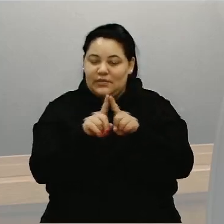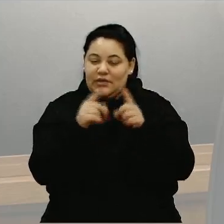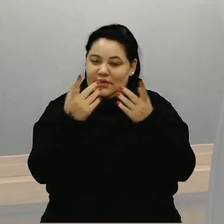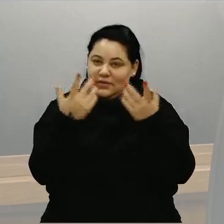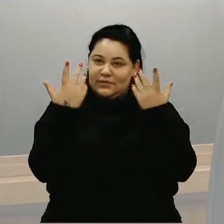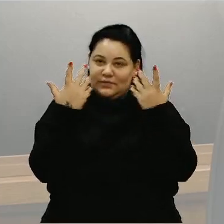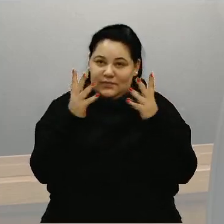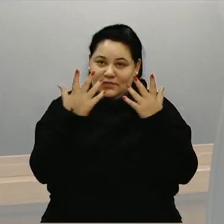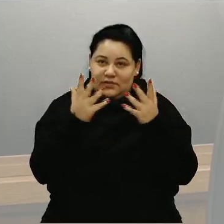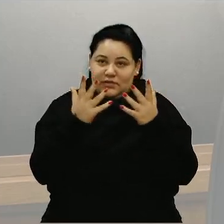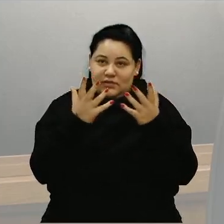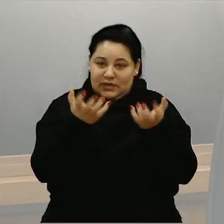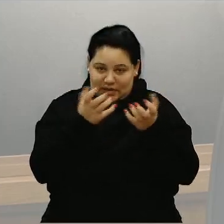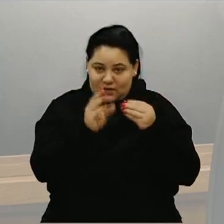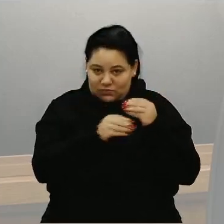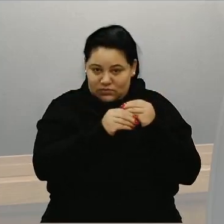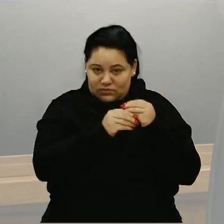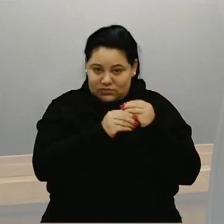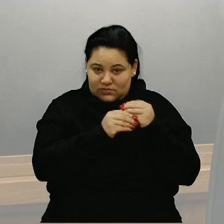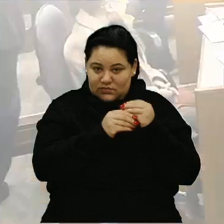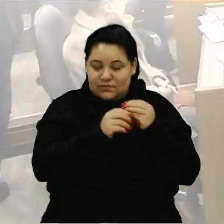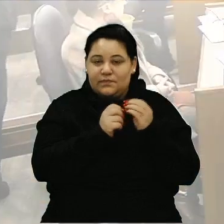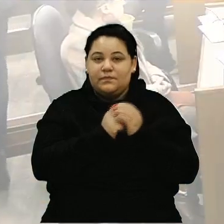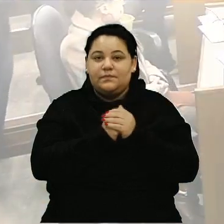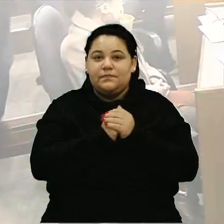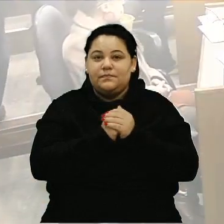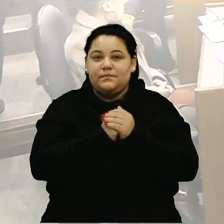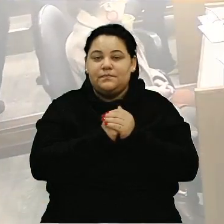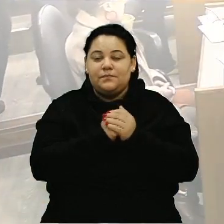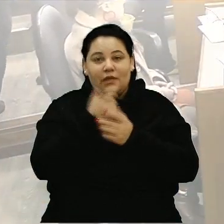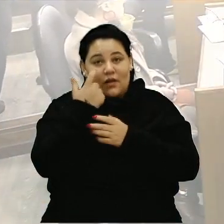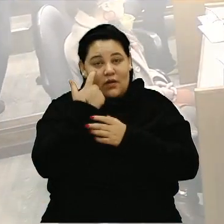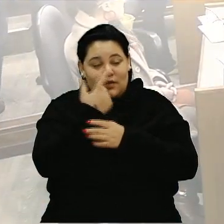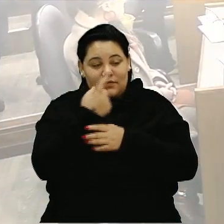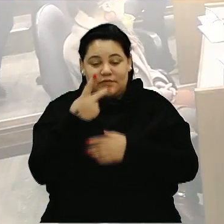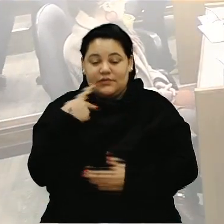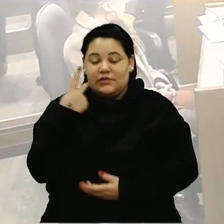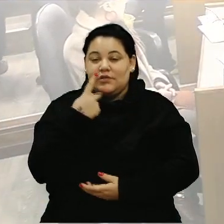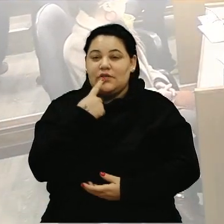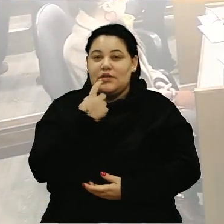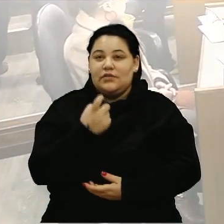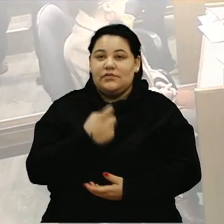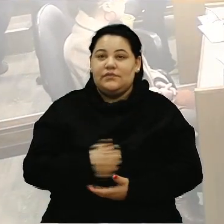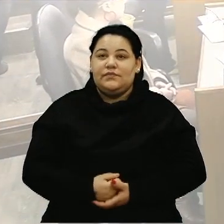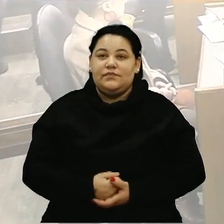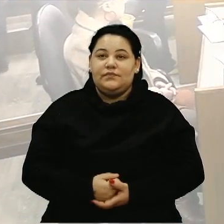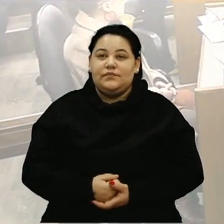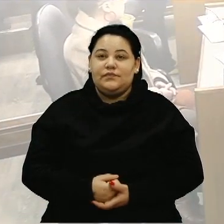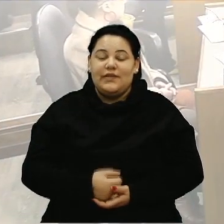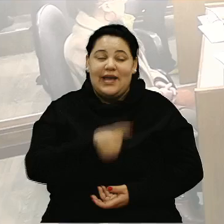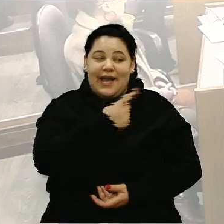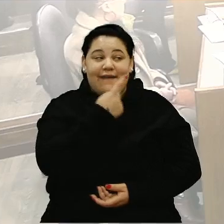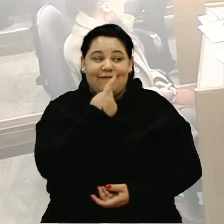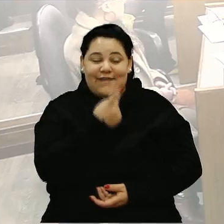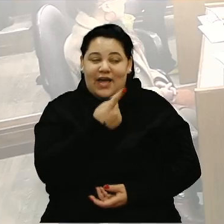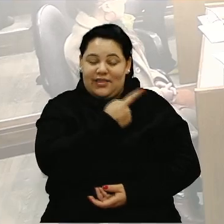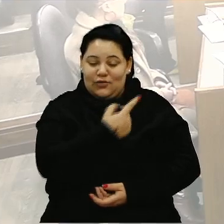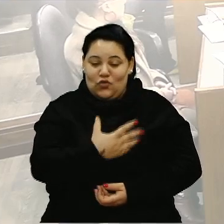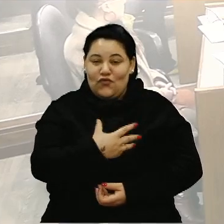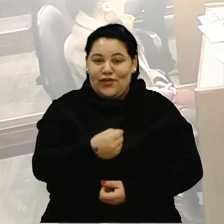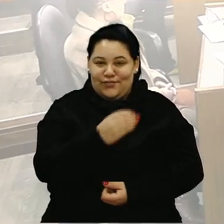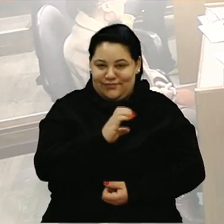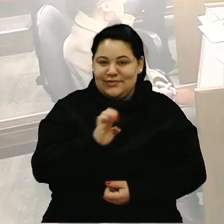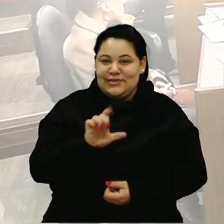Rafael. Uma parte? Olha, vereadora Rose, o desabafo do Celso aqui que